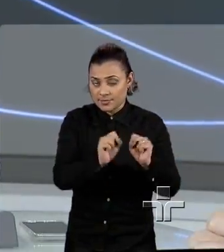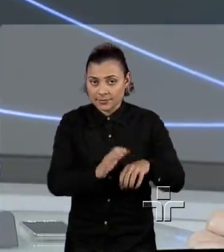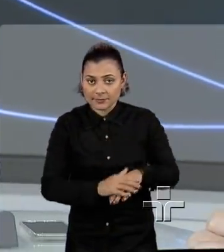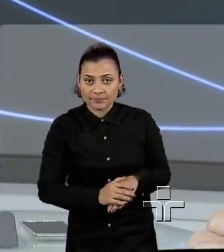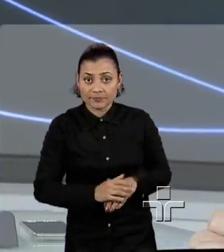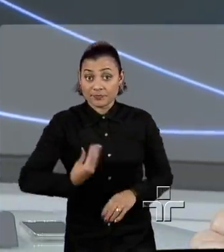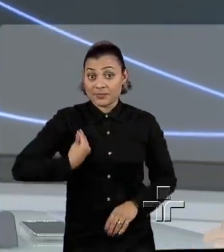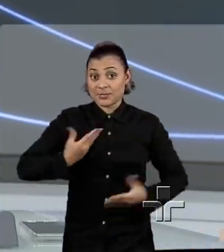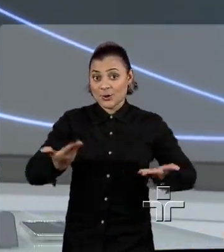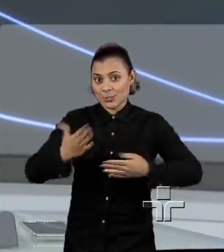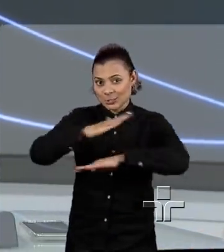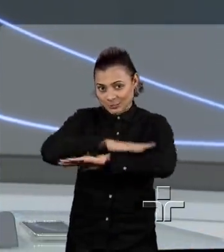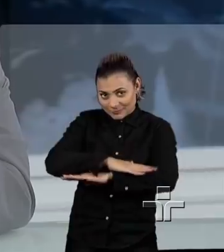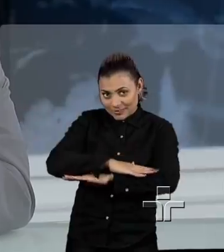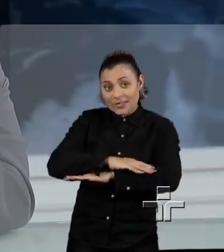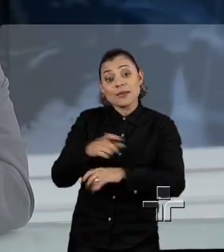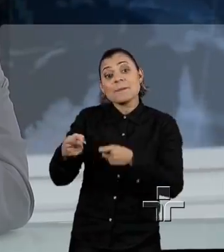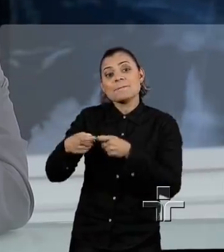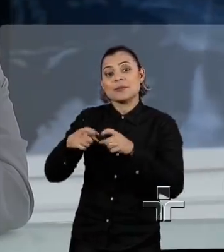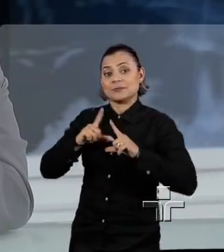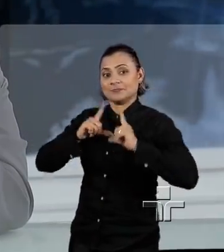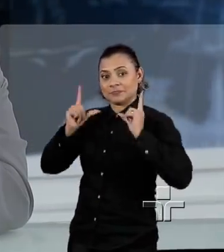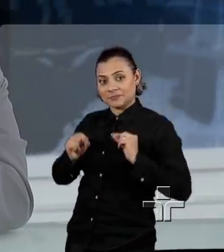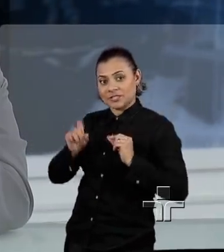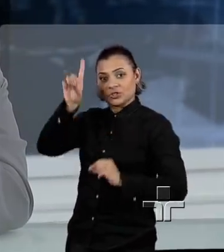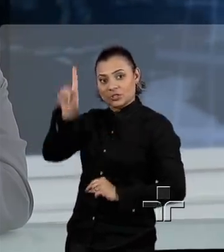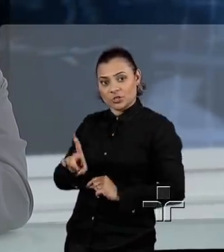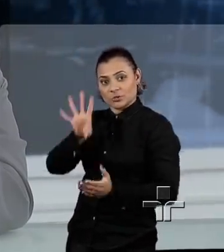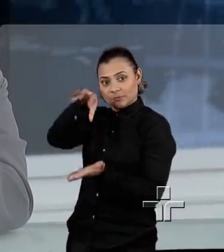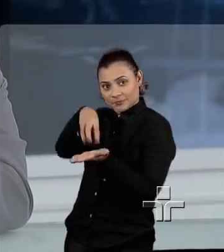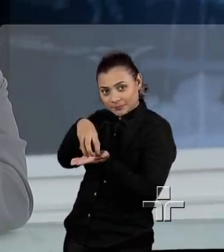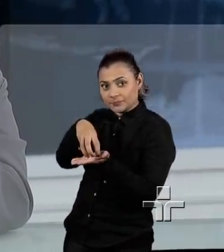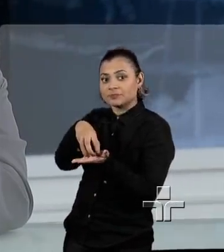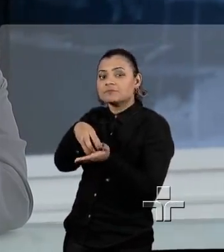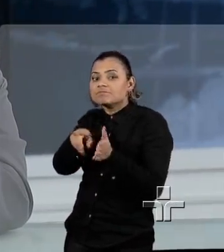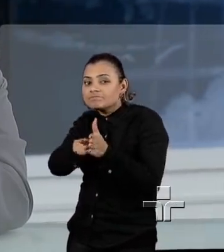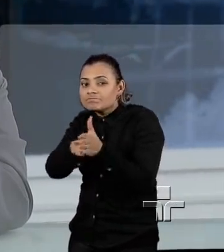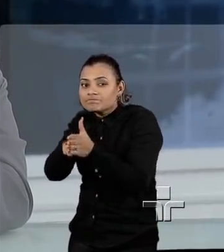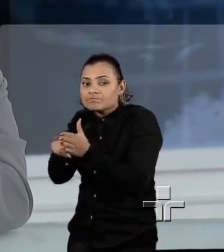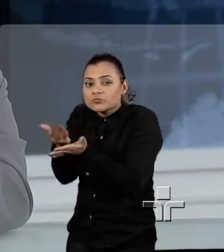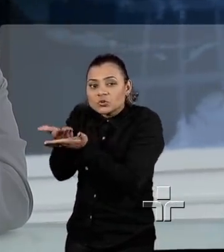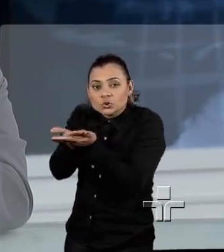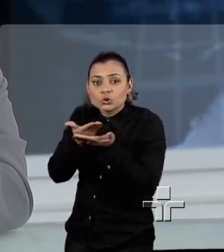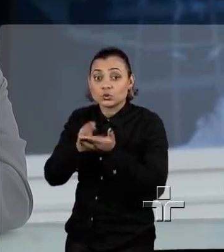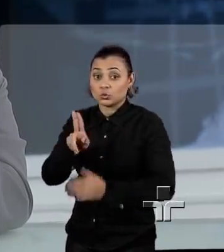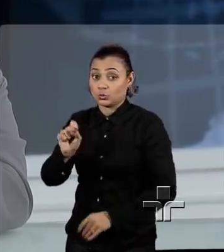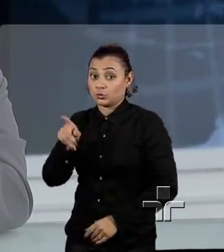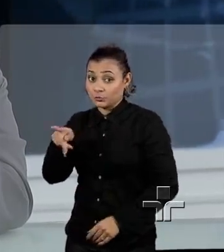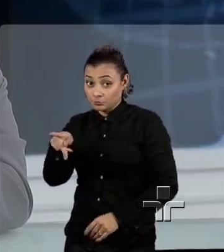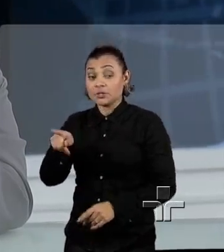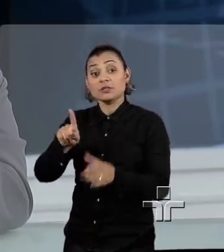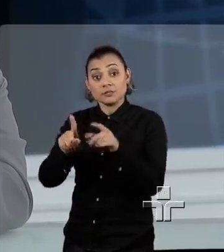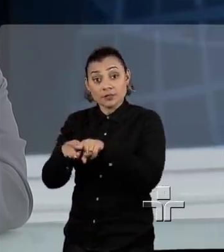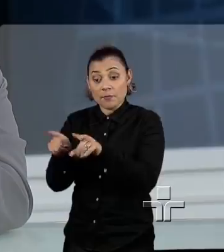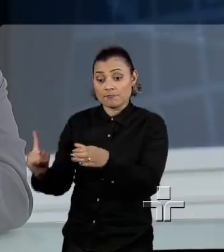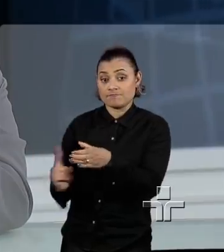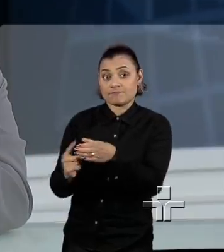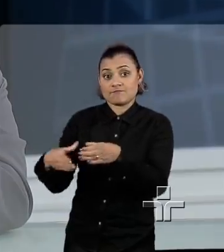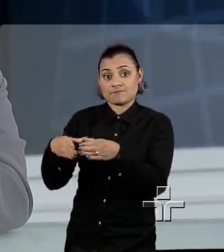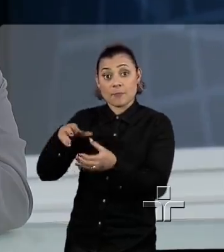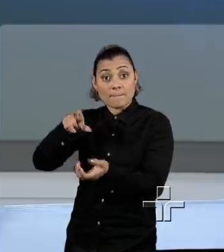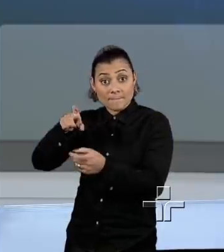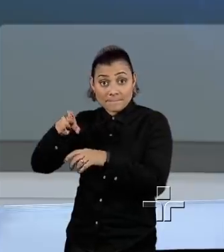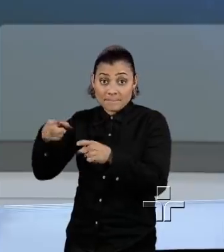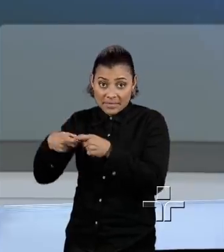E participam da bancada o médico Paulo Saldiva, diretor do Instituto de Estudos Avançados da USP, membro da Academia Nacional de